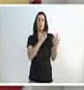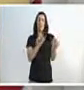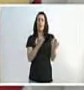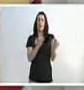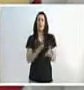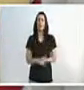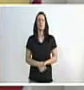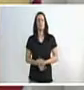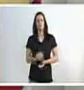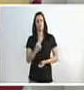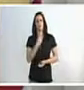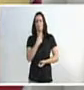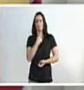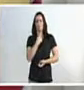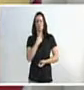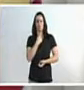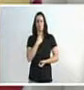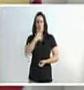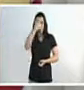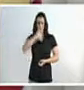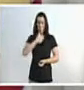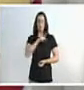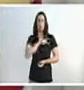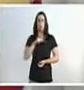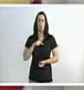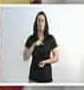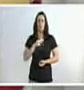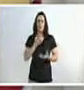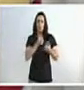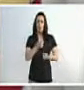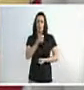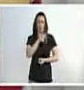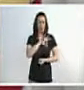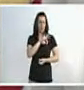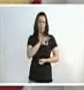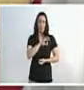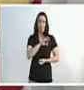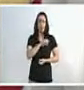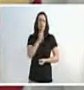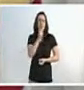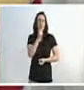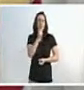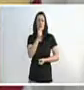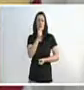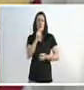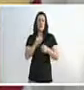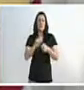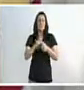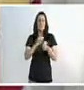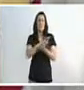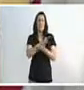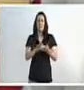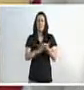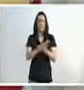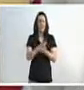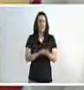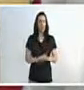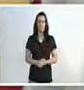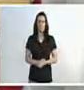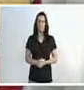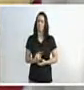que não pode é um agente público receber dinheiro público sem ter atribuição nenhuma. Isso não